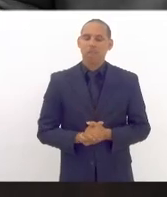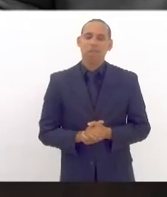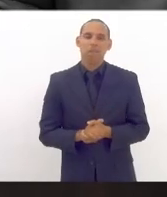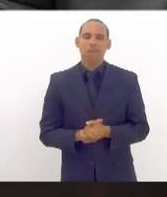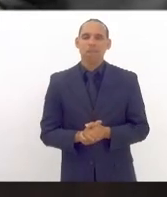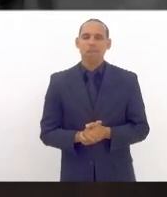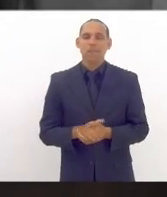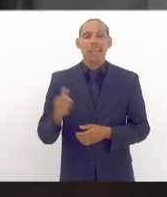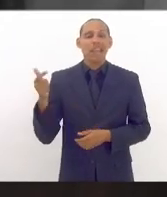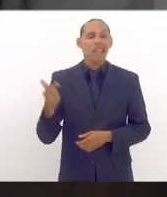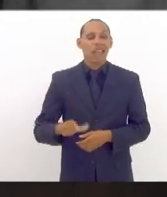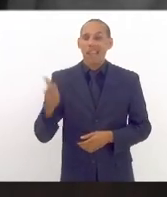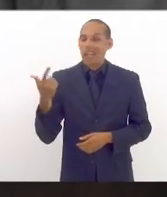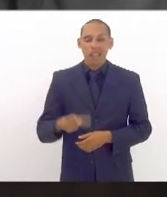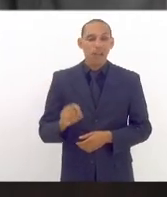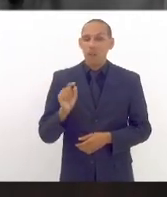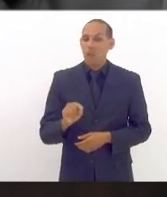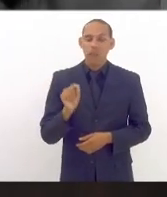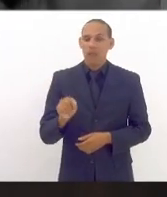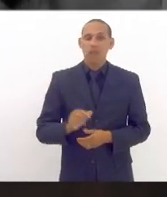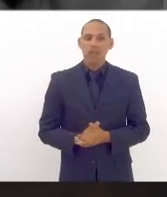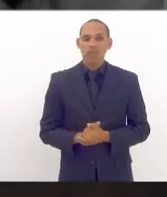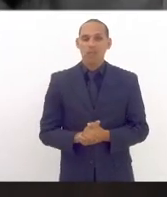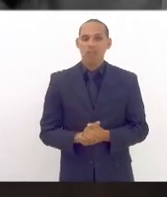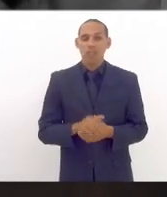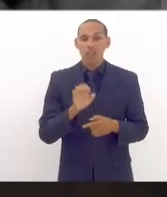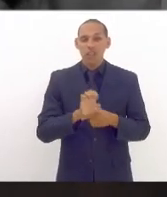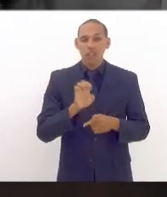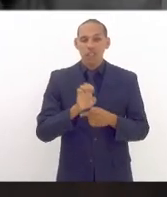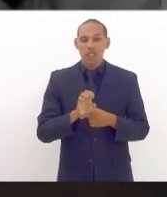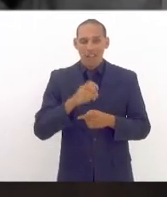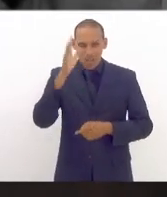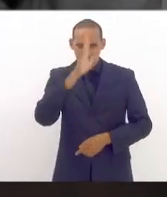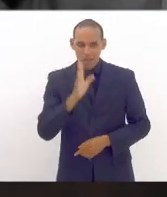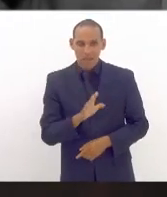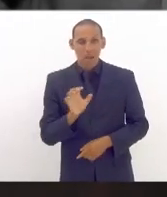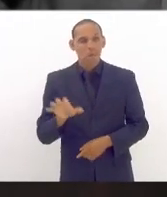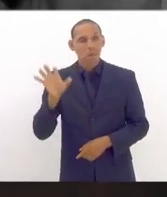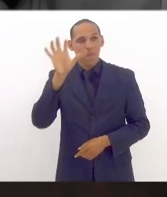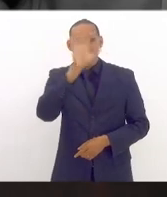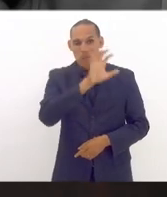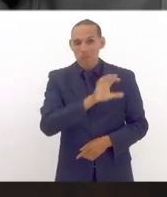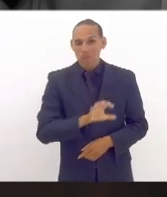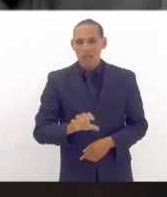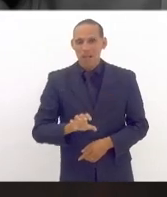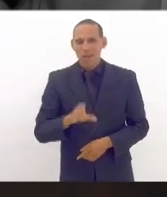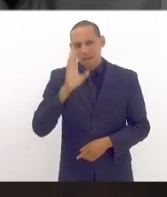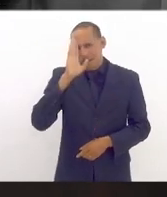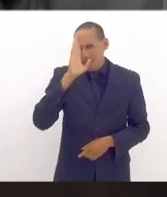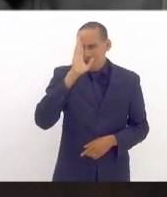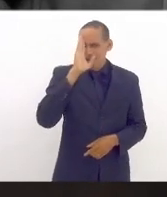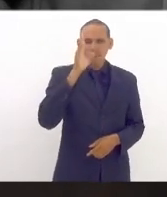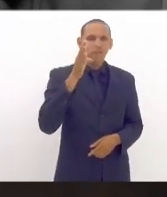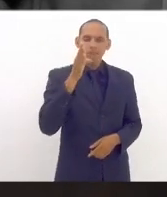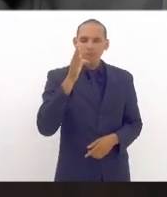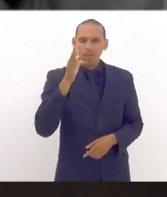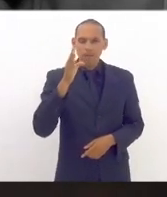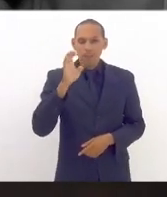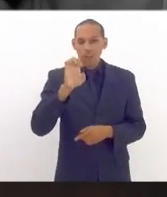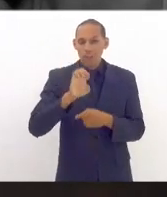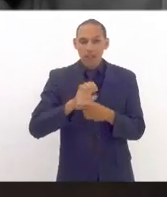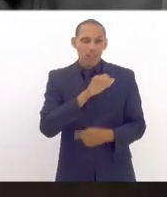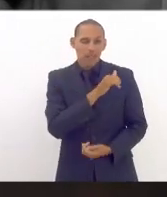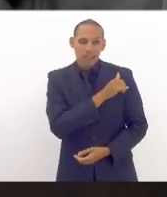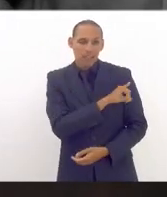não há como os estados brasileiros em especial o